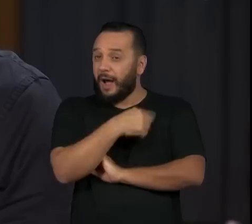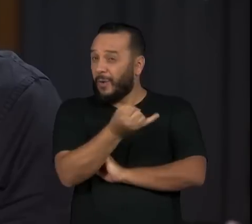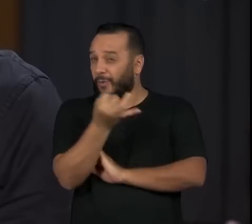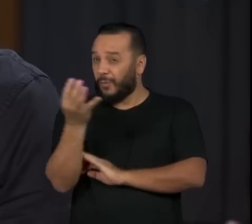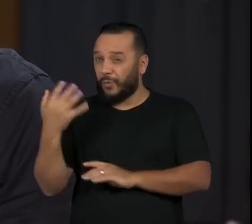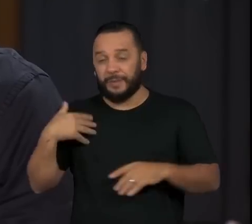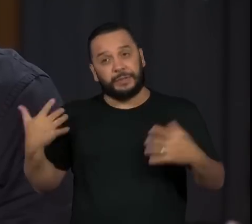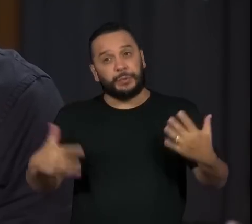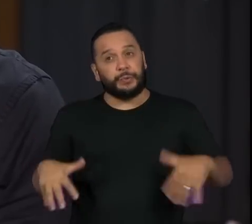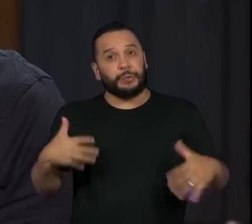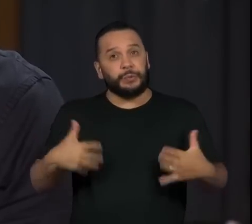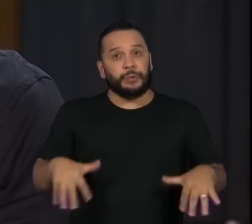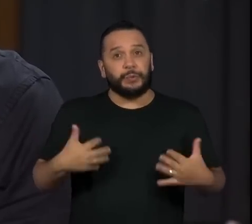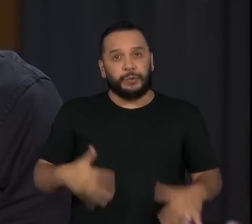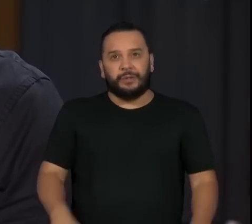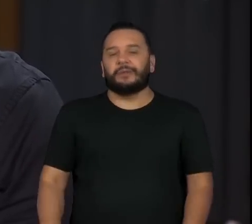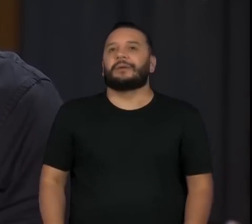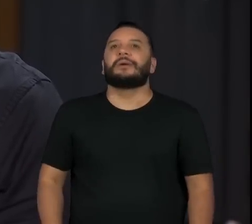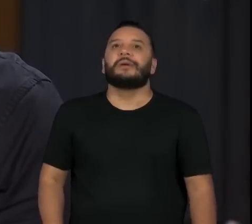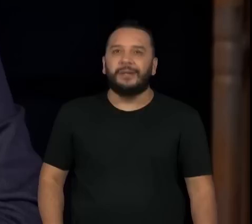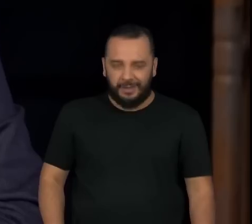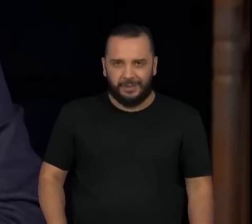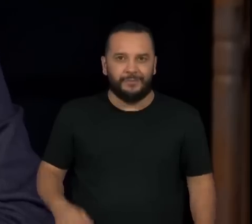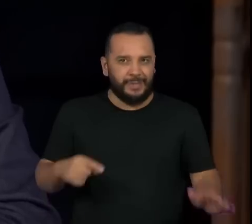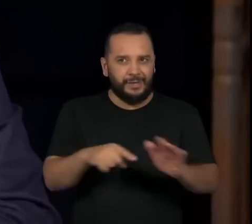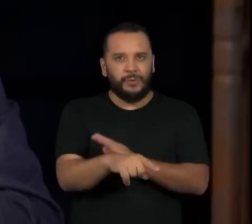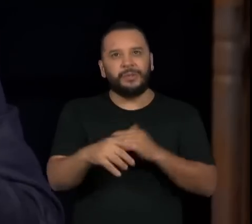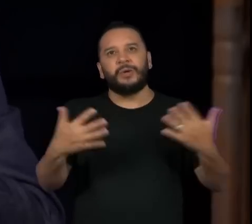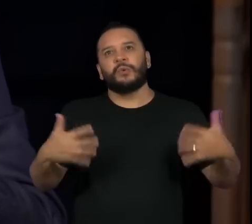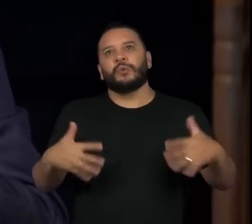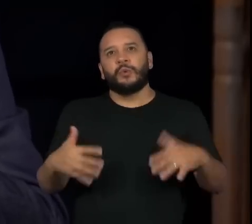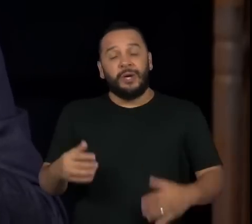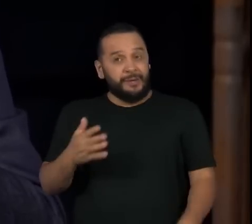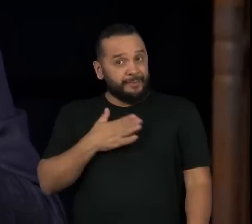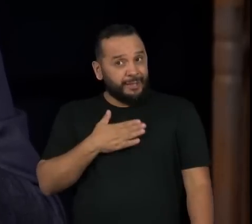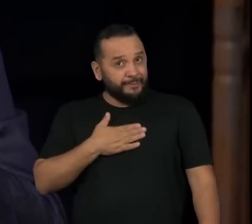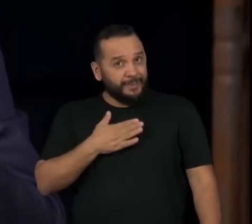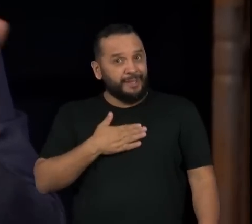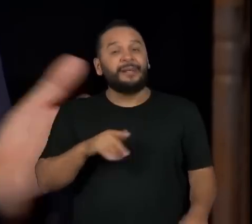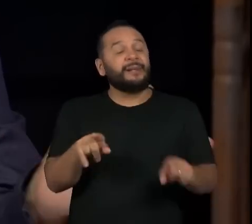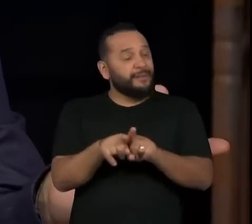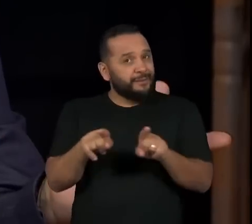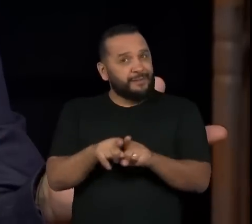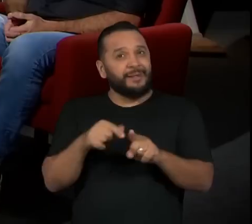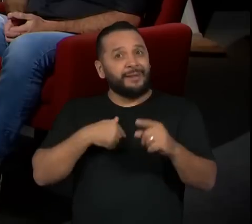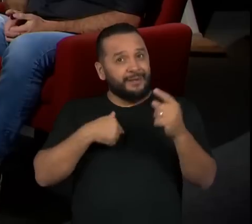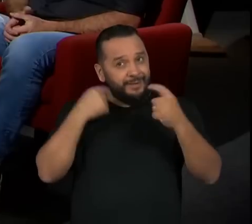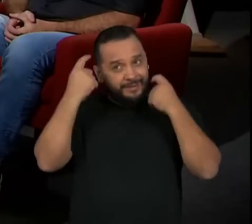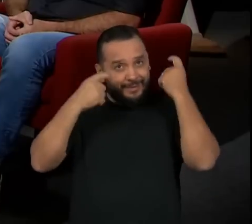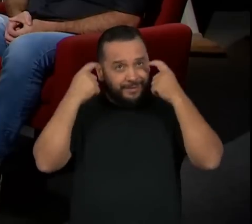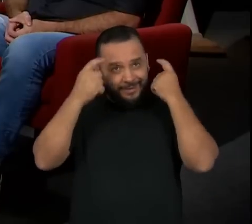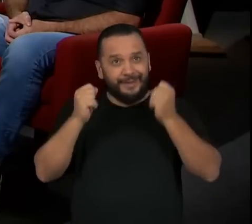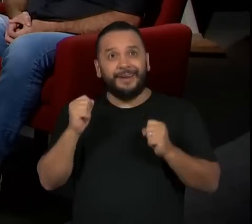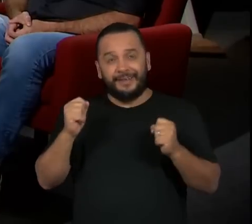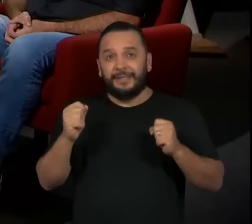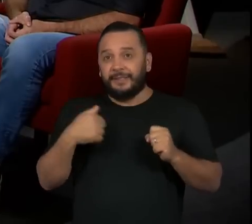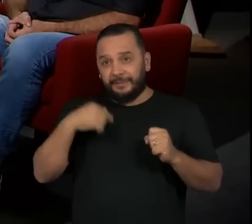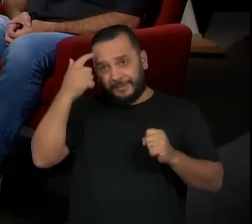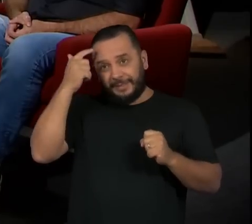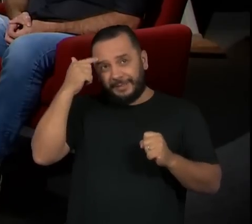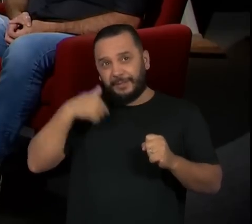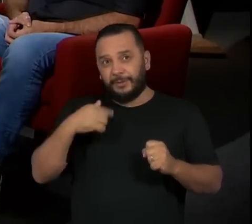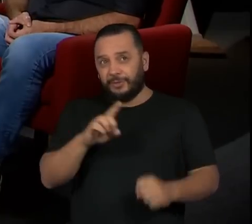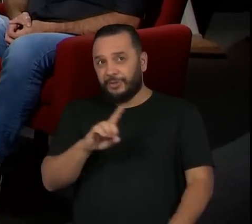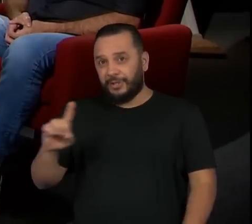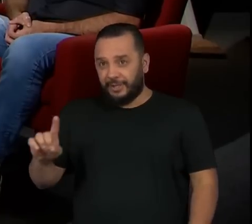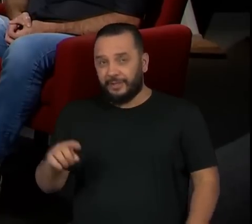inclusive, ardidas. Vambora. Ardidas, para mim, inclusive. Estão preocupados, estão achando que eu sou de direita aqui. Você já me